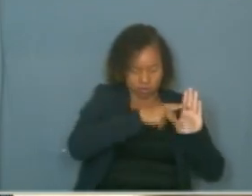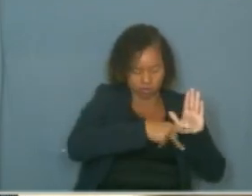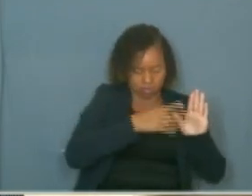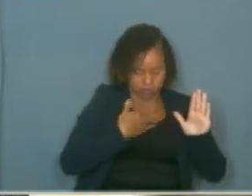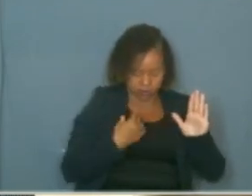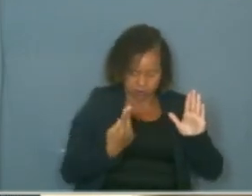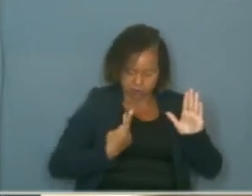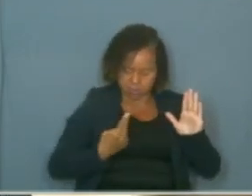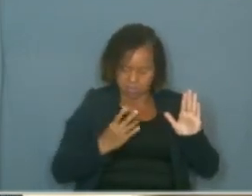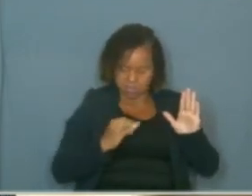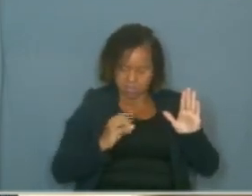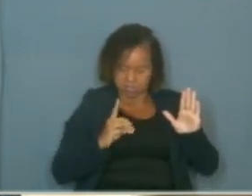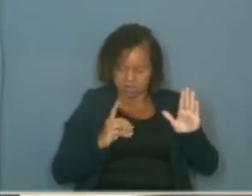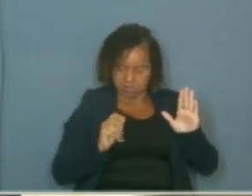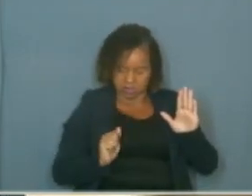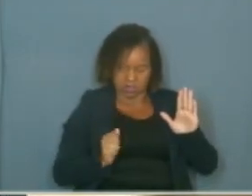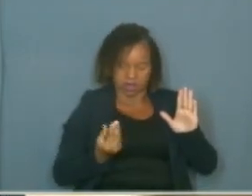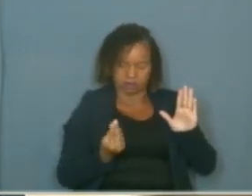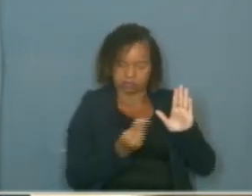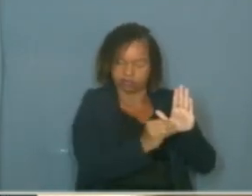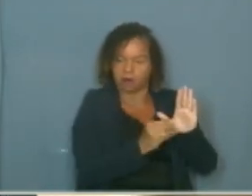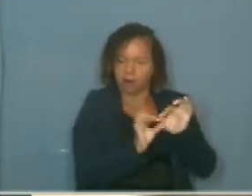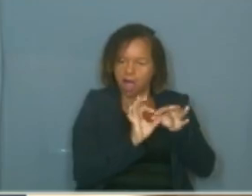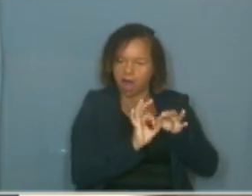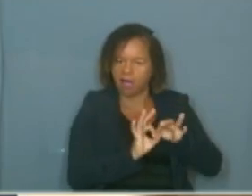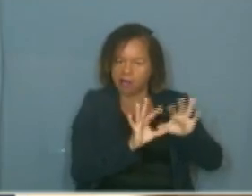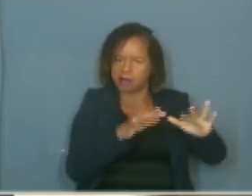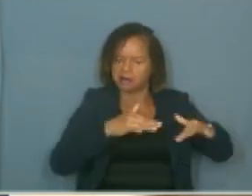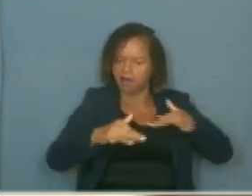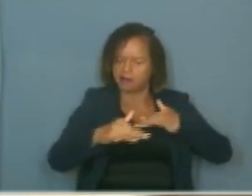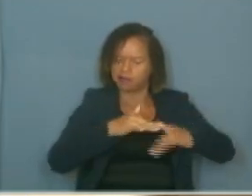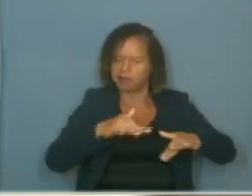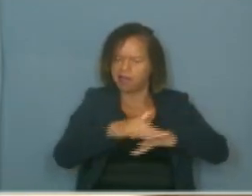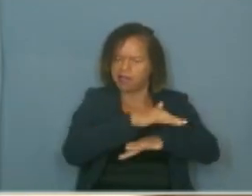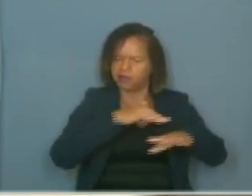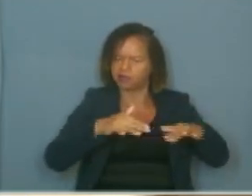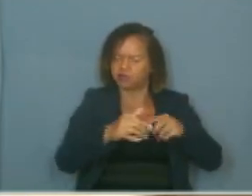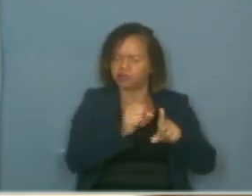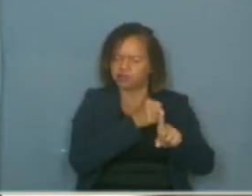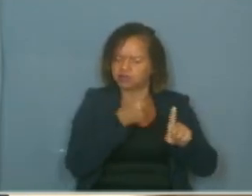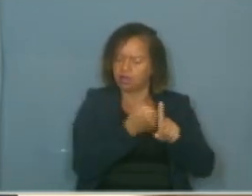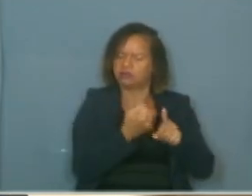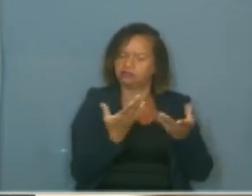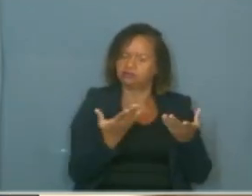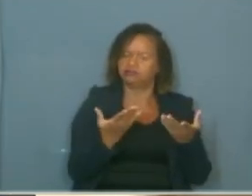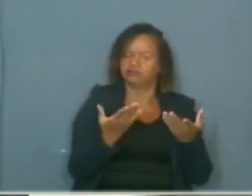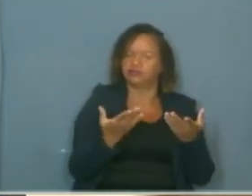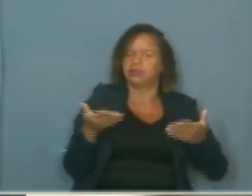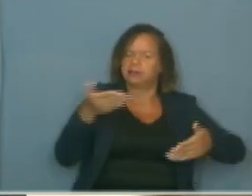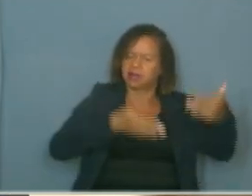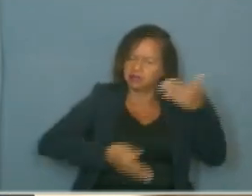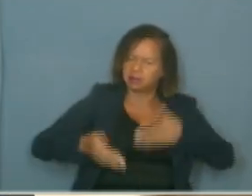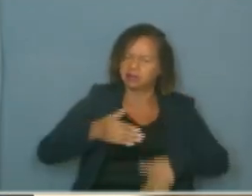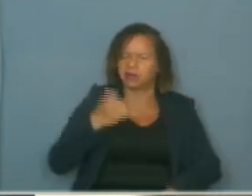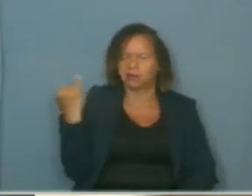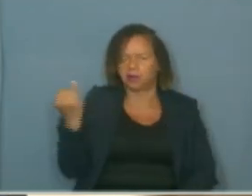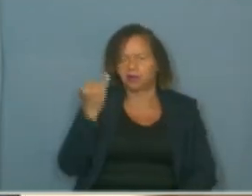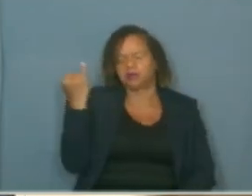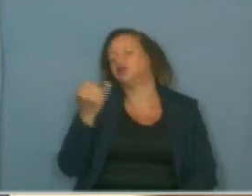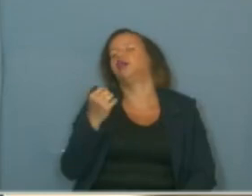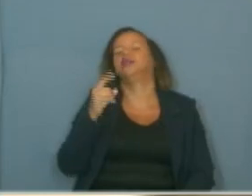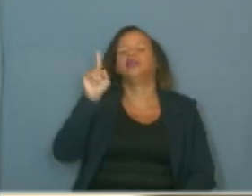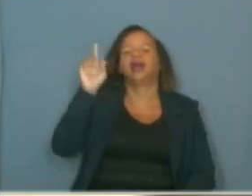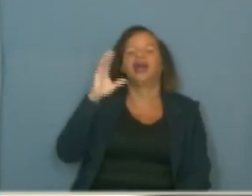por Cida, a gente coloca ele à disposição do movimento social e ele recebe contribuições. E aí teve participação importante o pessoal do